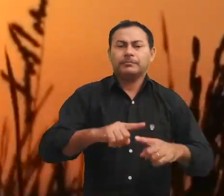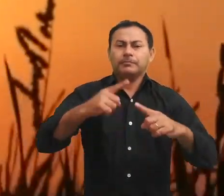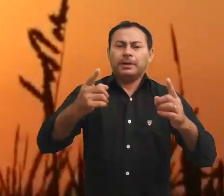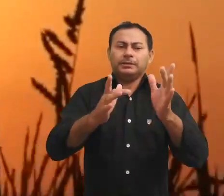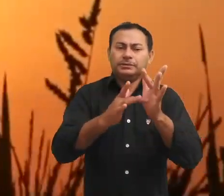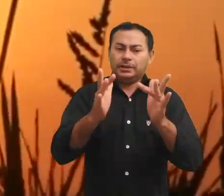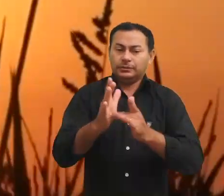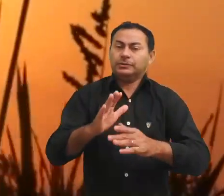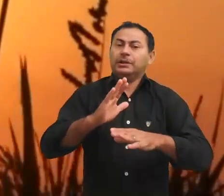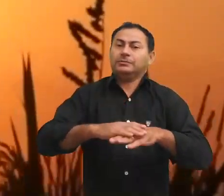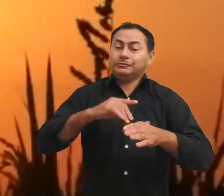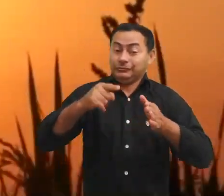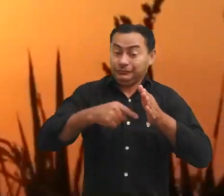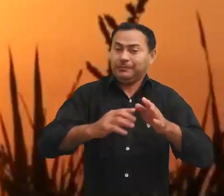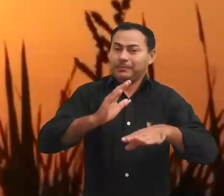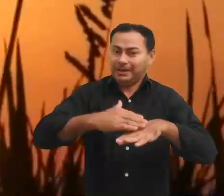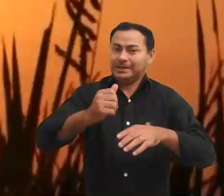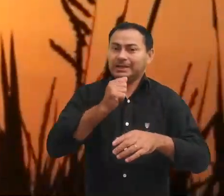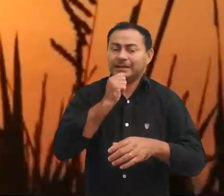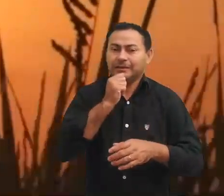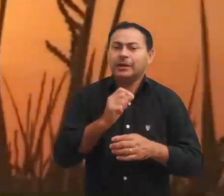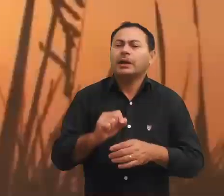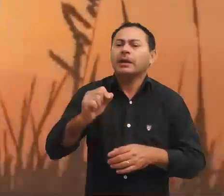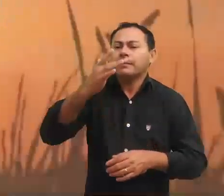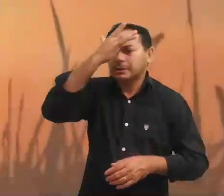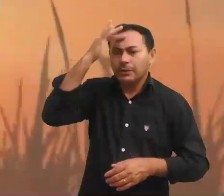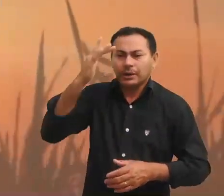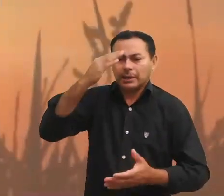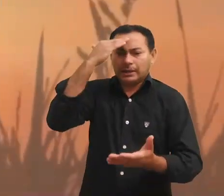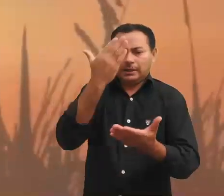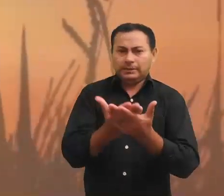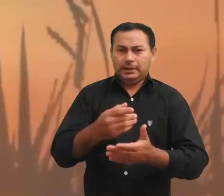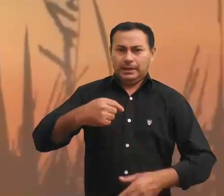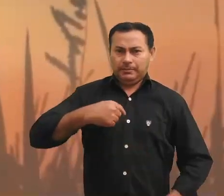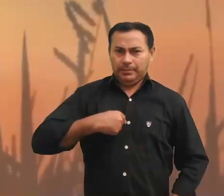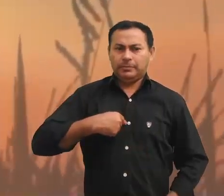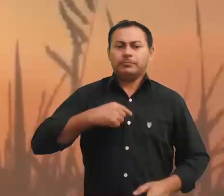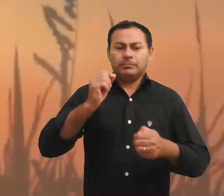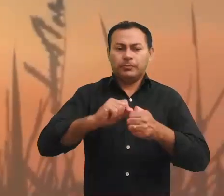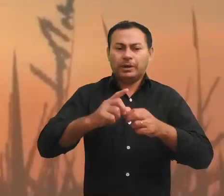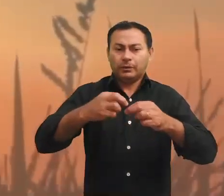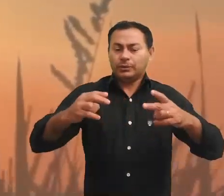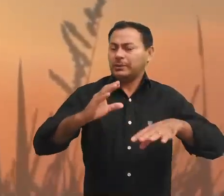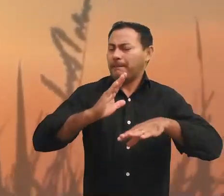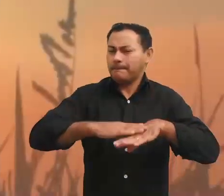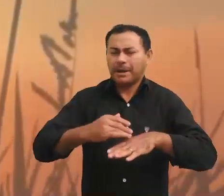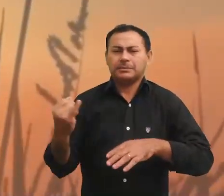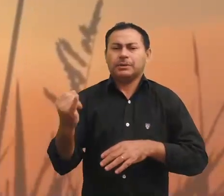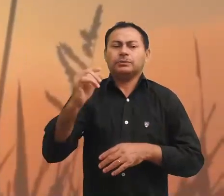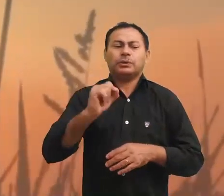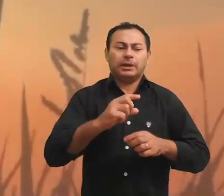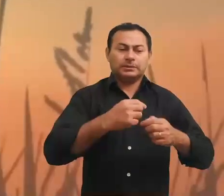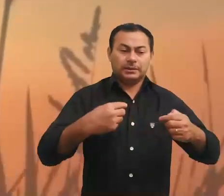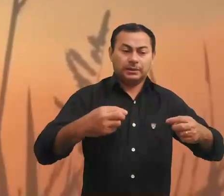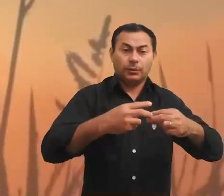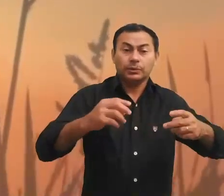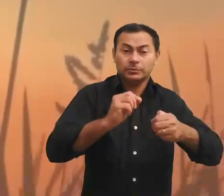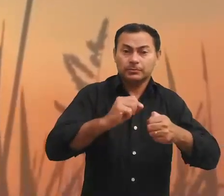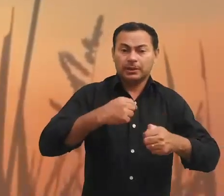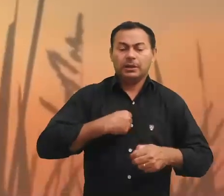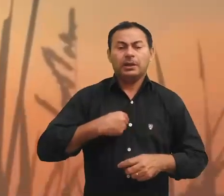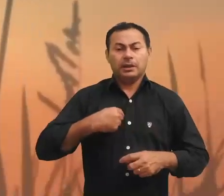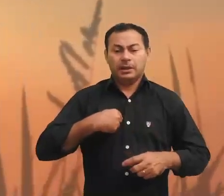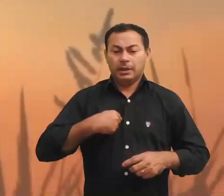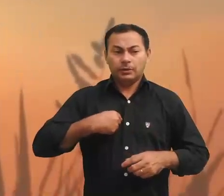nós. Mas Jesus foi ainda mais longe quando disse: aquele que crê em mim fará coisas ainda maiores do